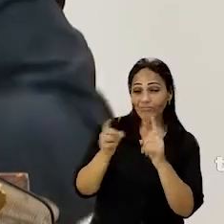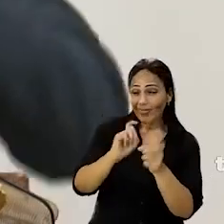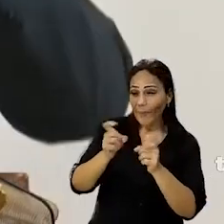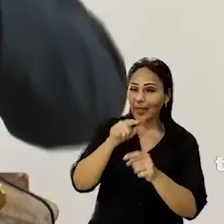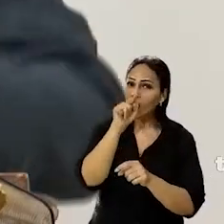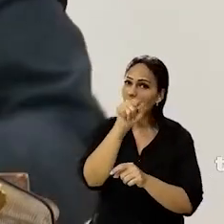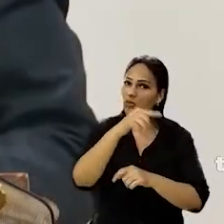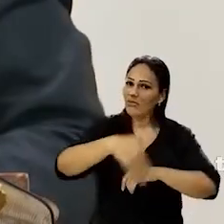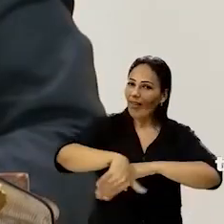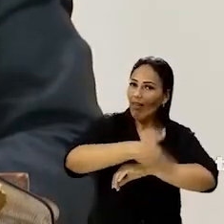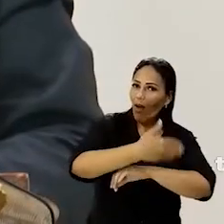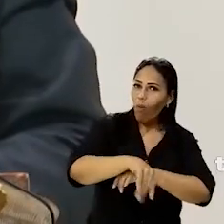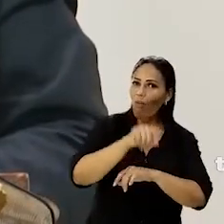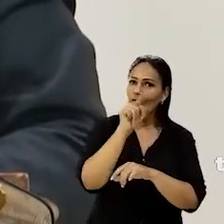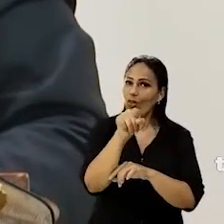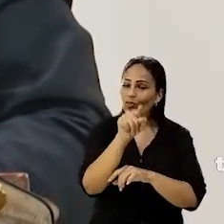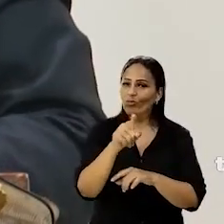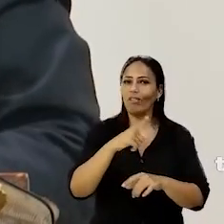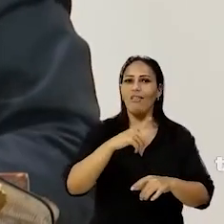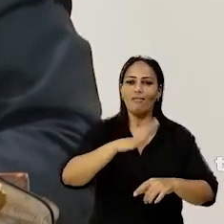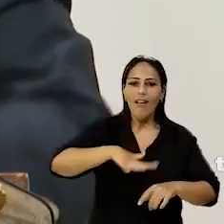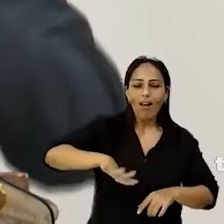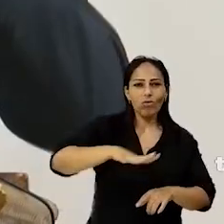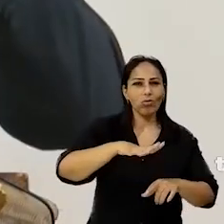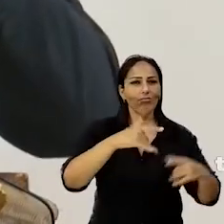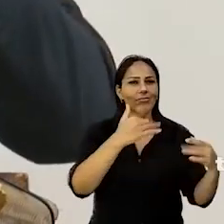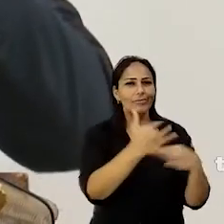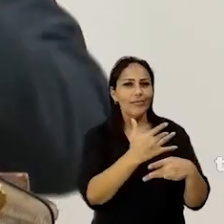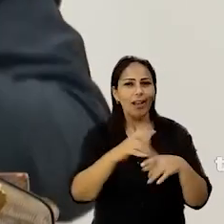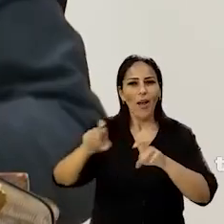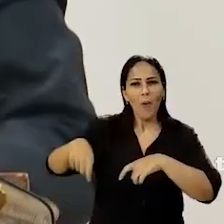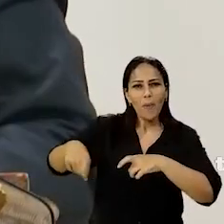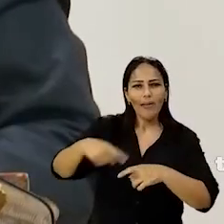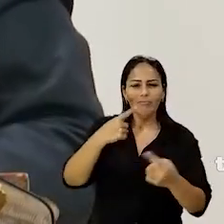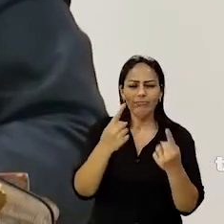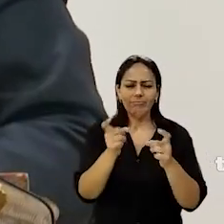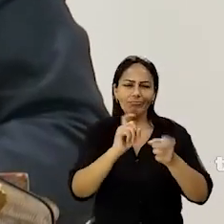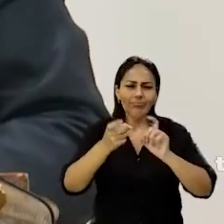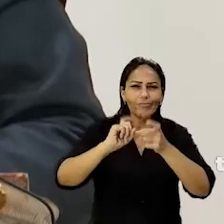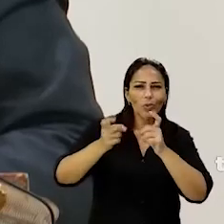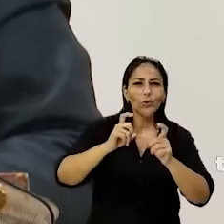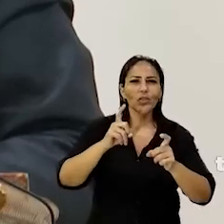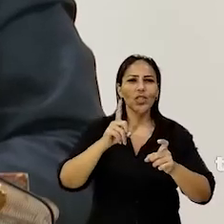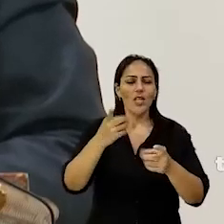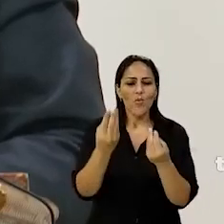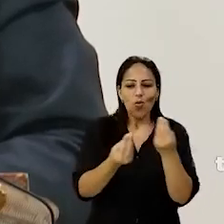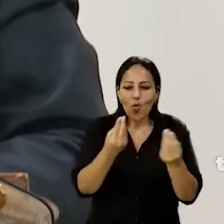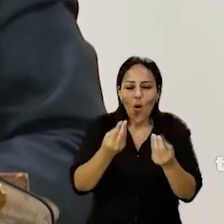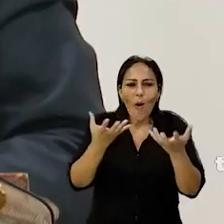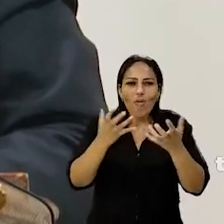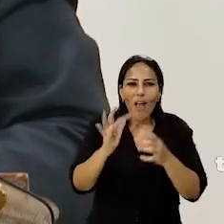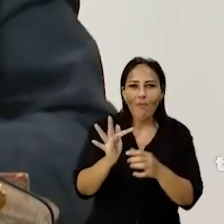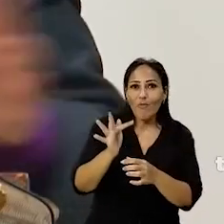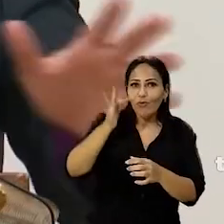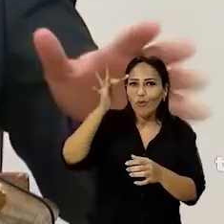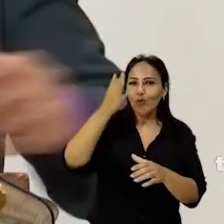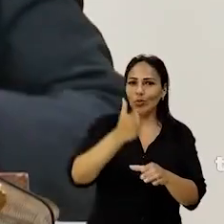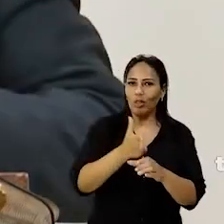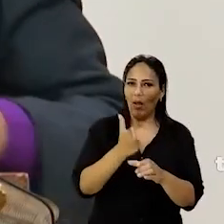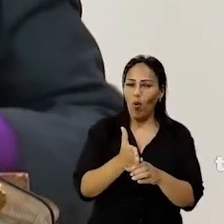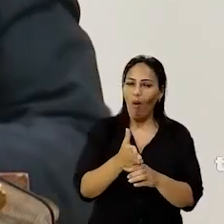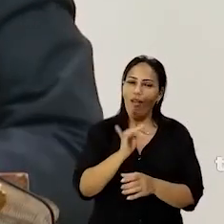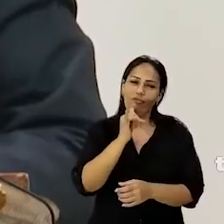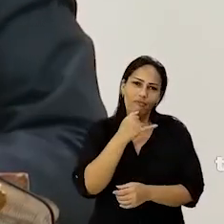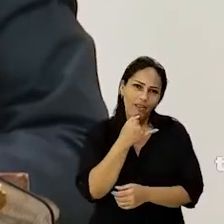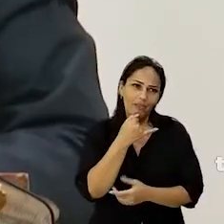ruas, com você, caicoense, da zona urbana, da zona rural, discutindo a Caicó de hoje e a Caicó que nós queremos para o futuro. Infelizmente,